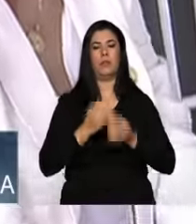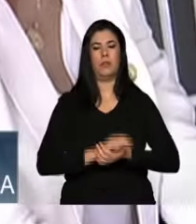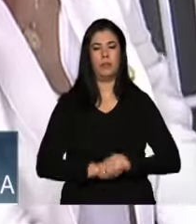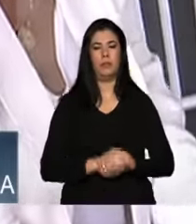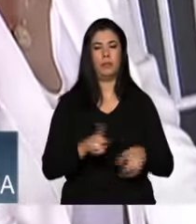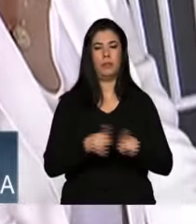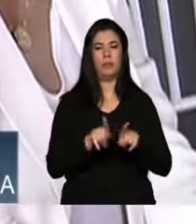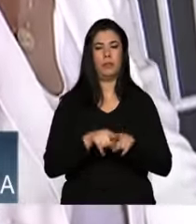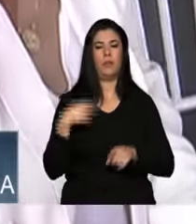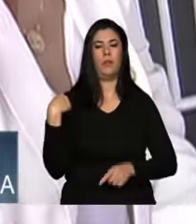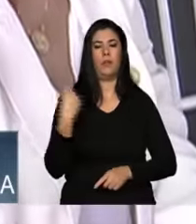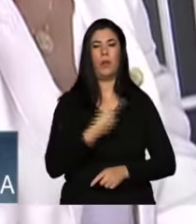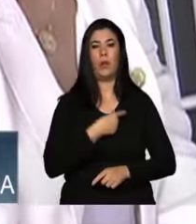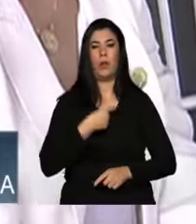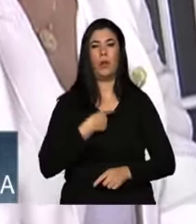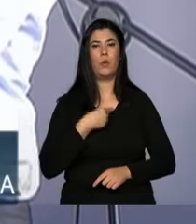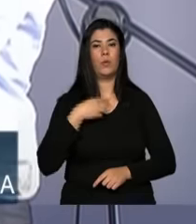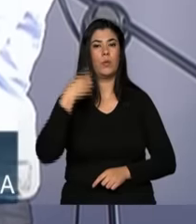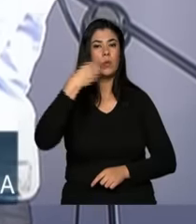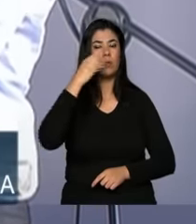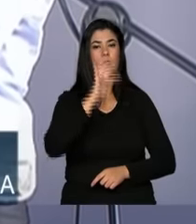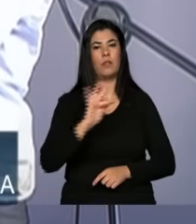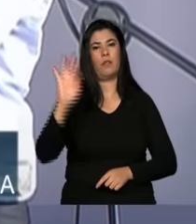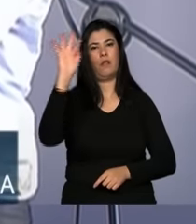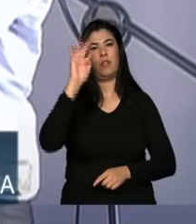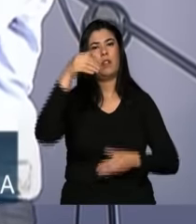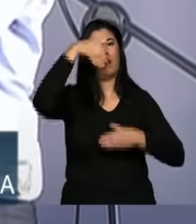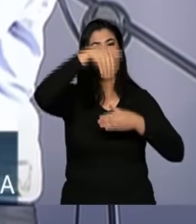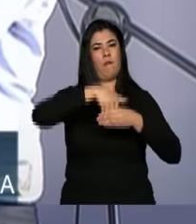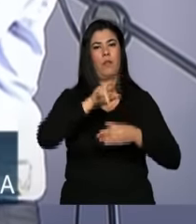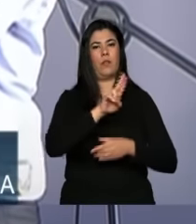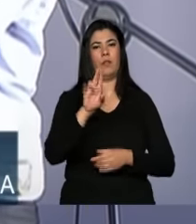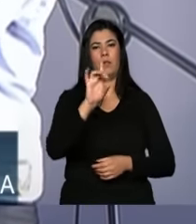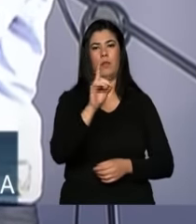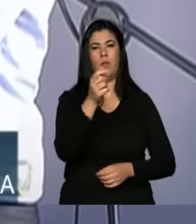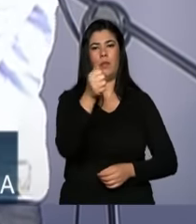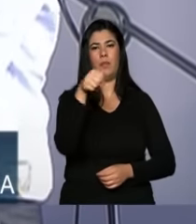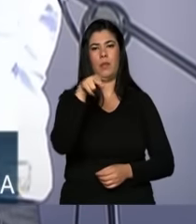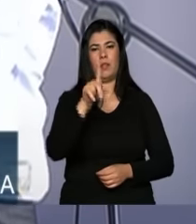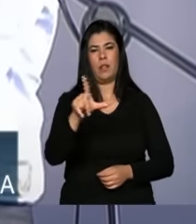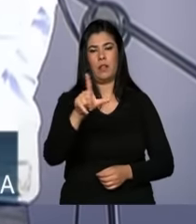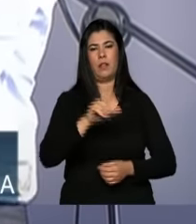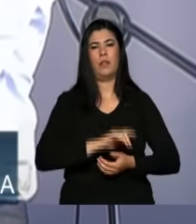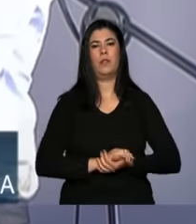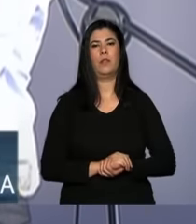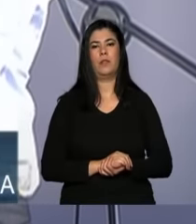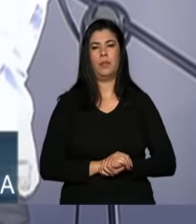ao nosso deputado federal e mais votado aqui em Juazeiro, Daniel Almeida,